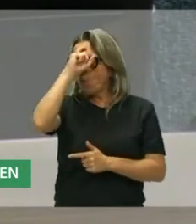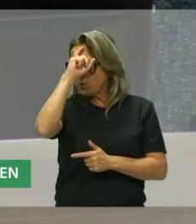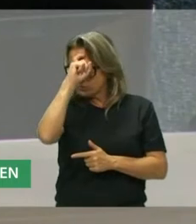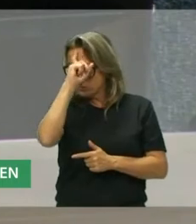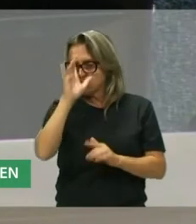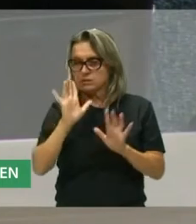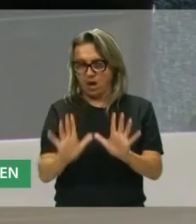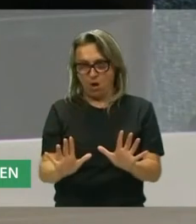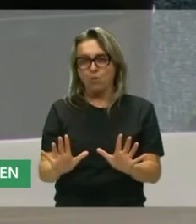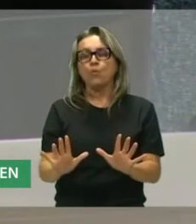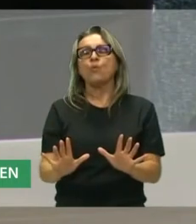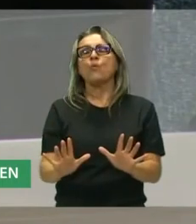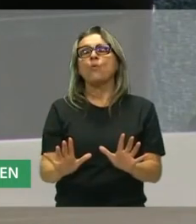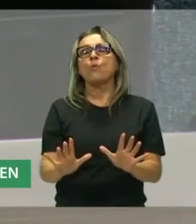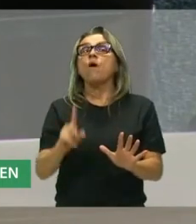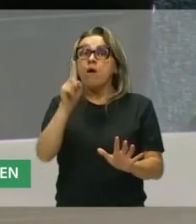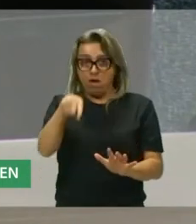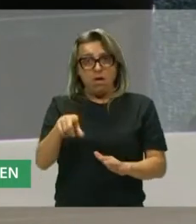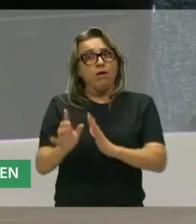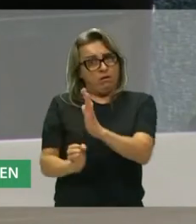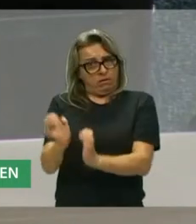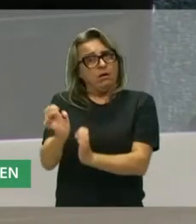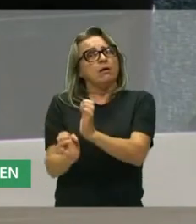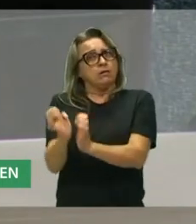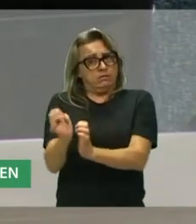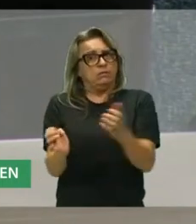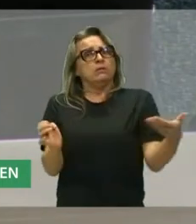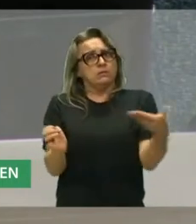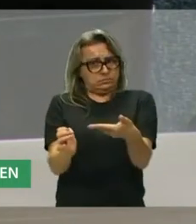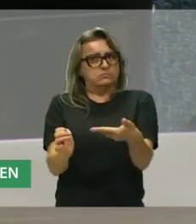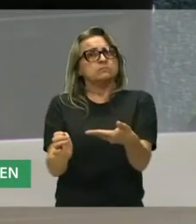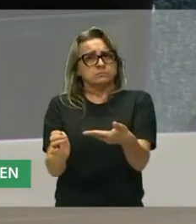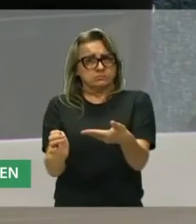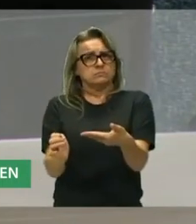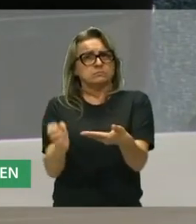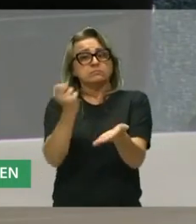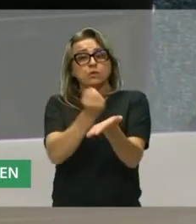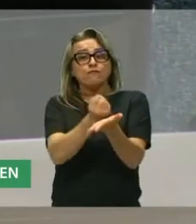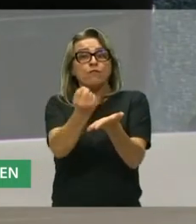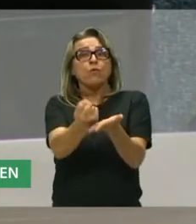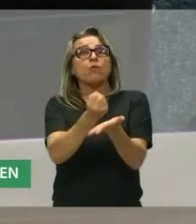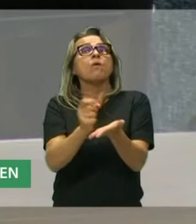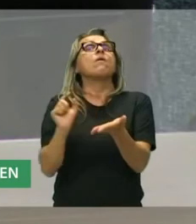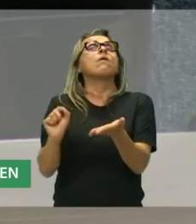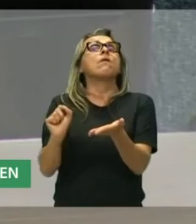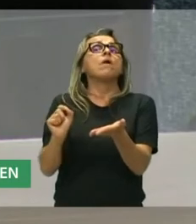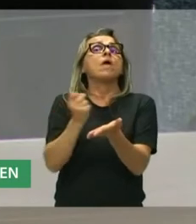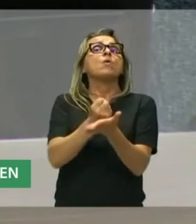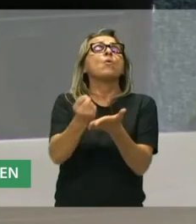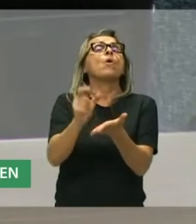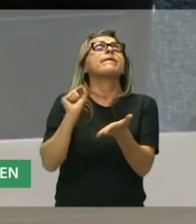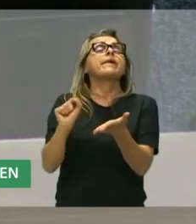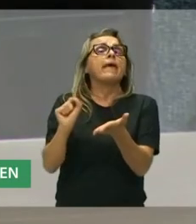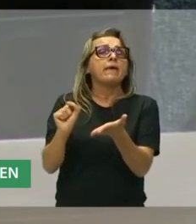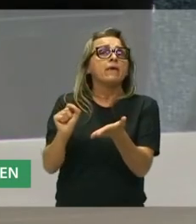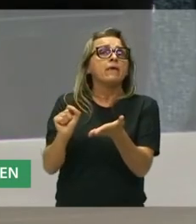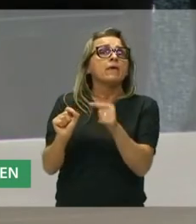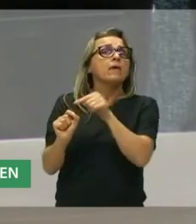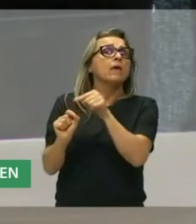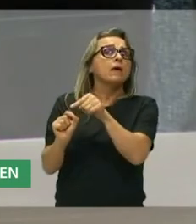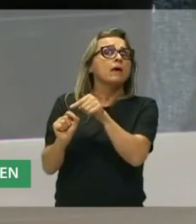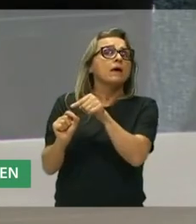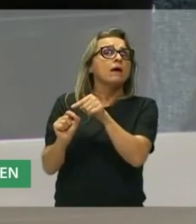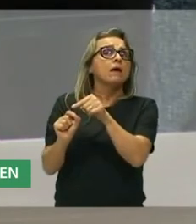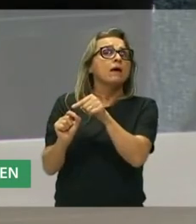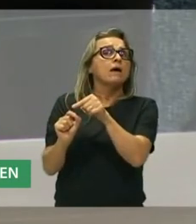o Heriberto falou, é uma empresa e foi contratado por alguém. Quem contratou? No